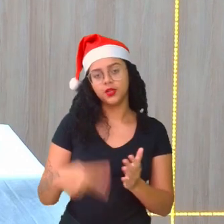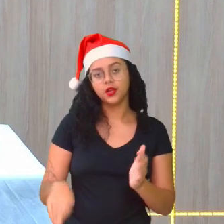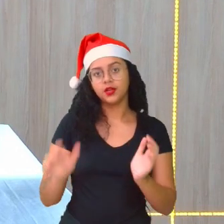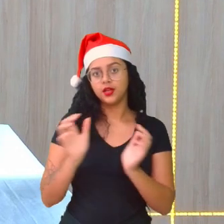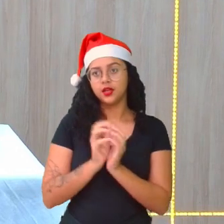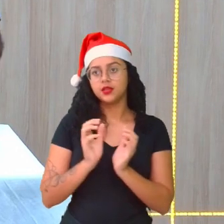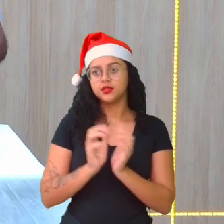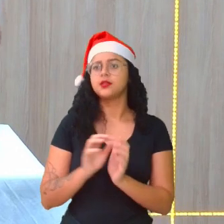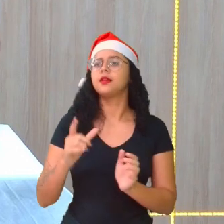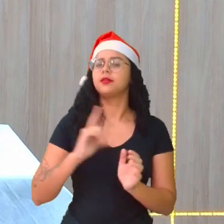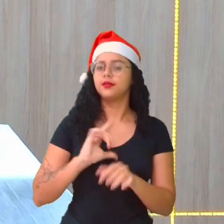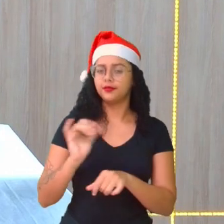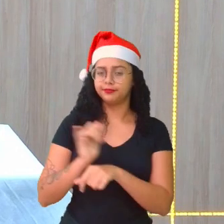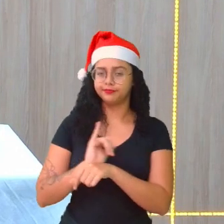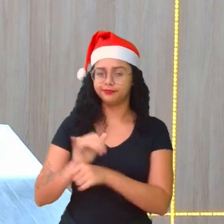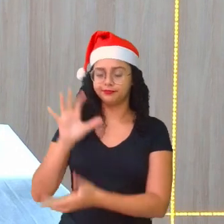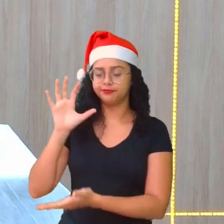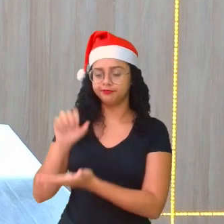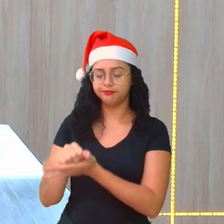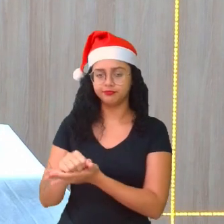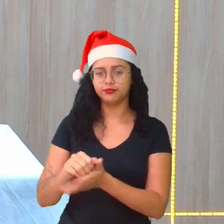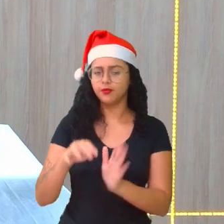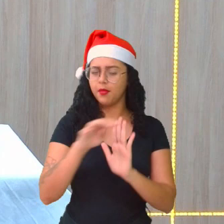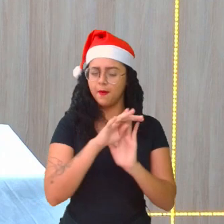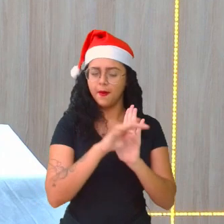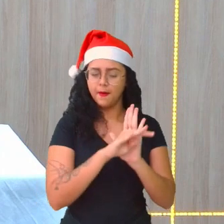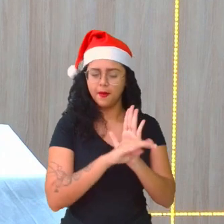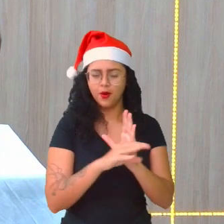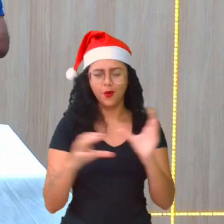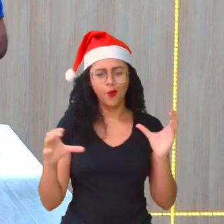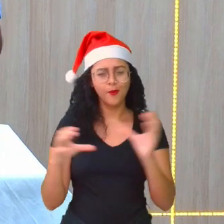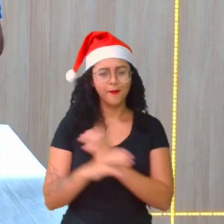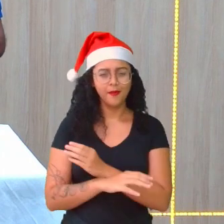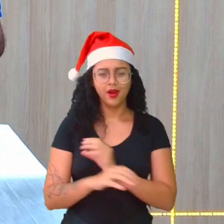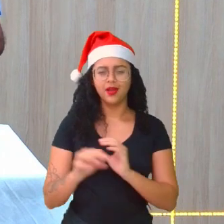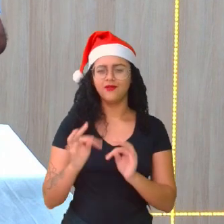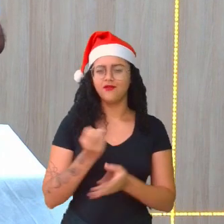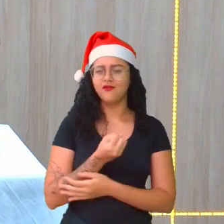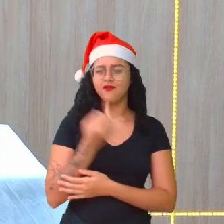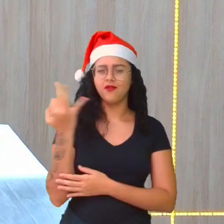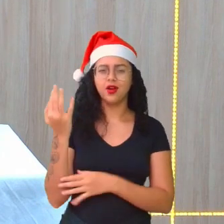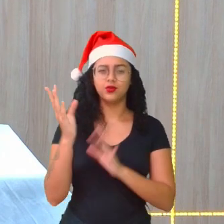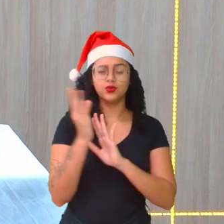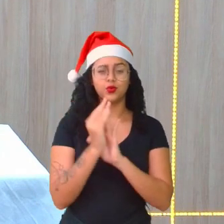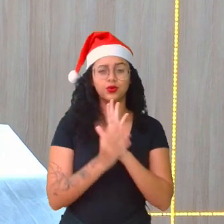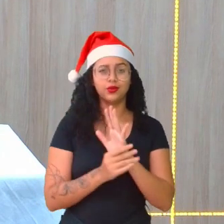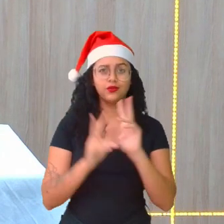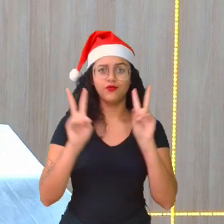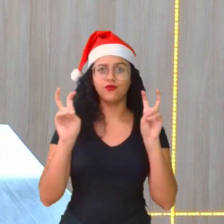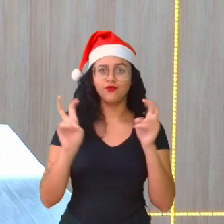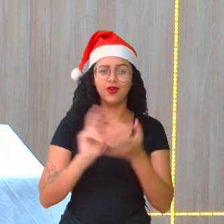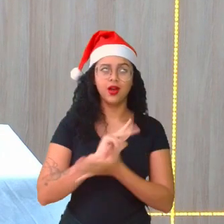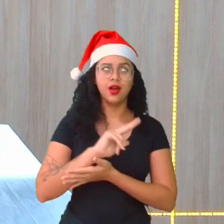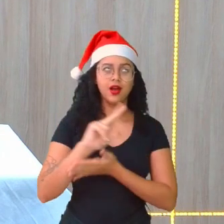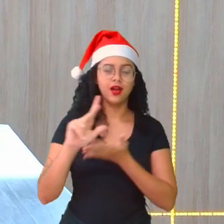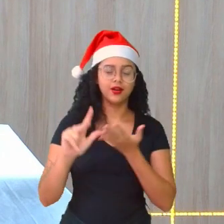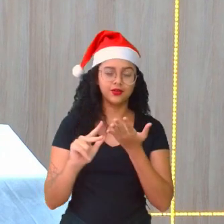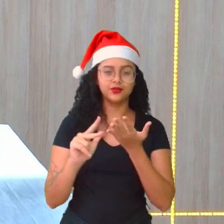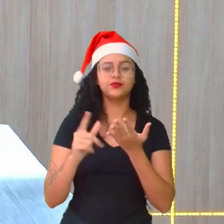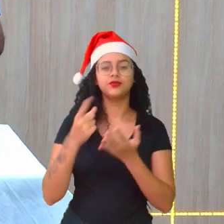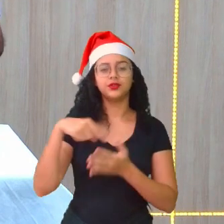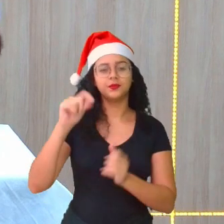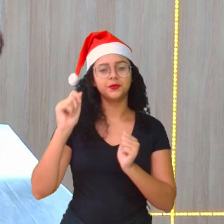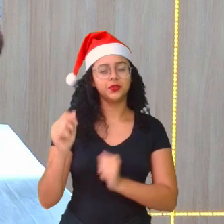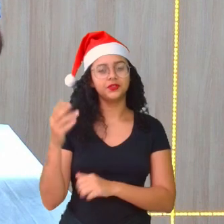Tem uma playlist completa, cheia de conteúdo massa para vocês a respeito de vários temas, de várias disciplinas, aí você